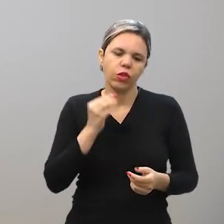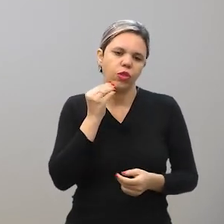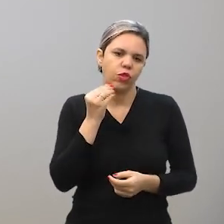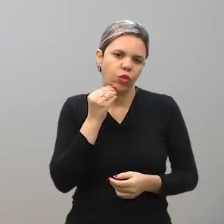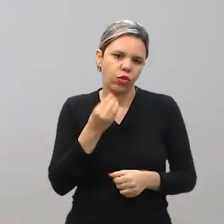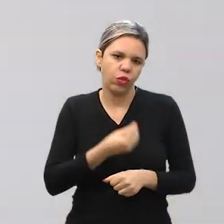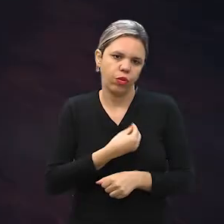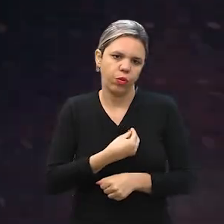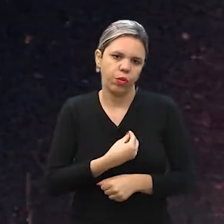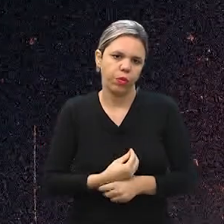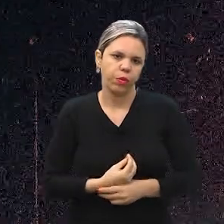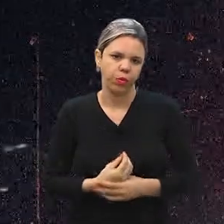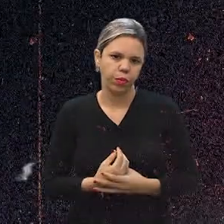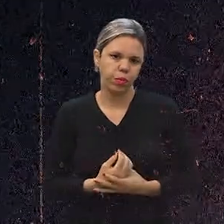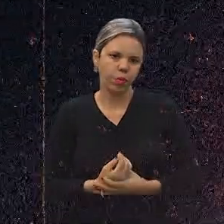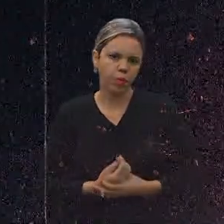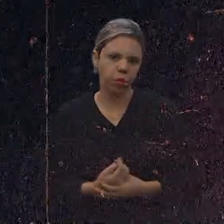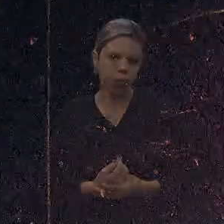de sobreviver.